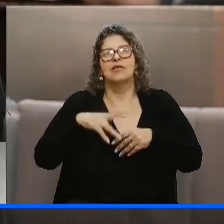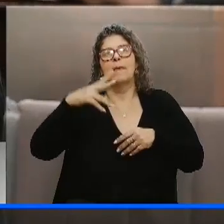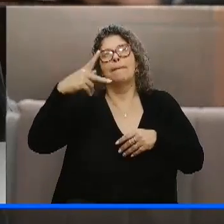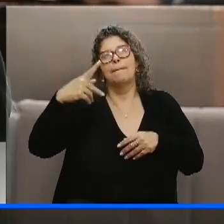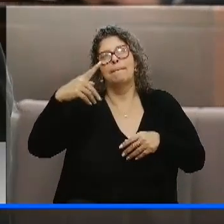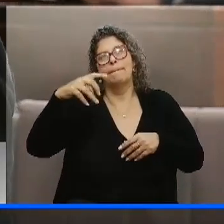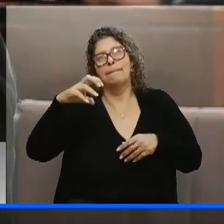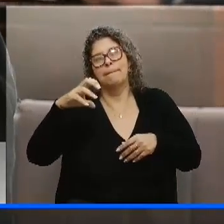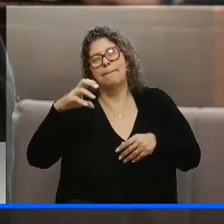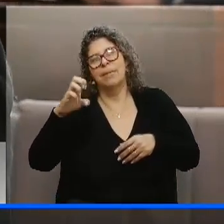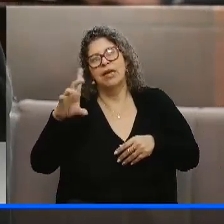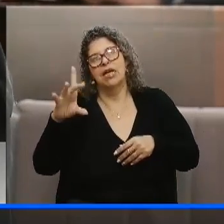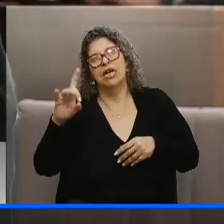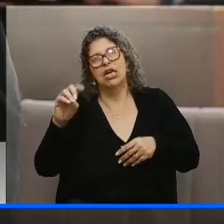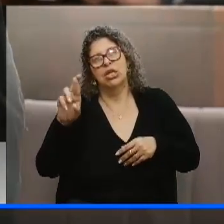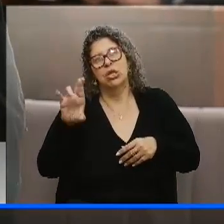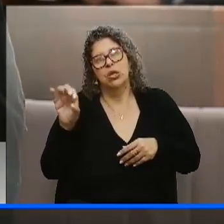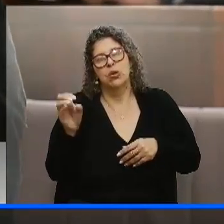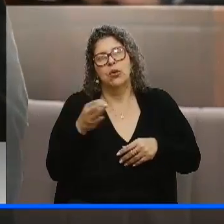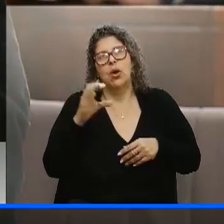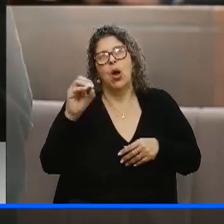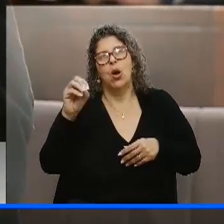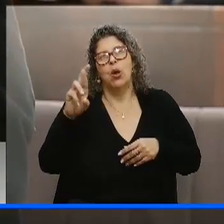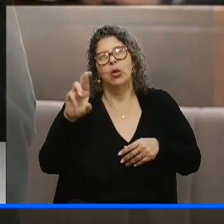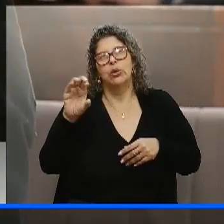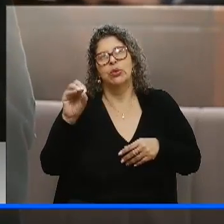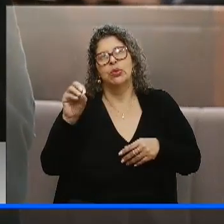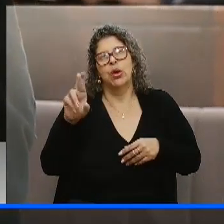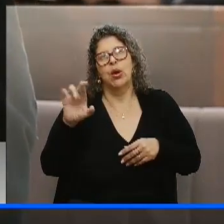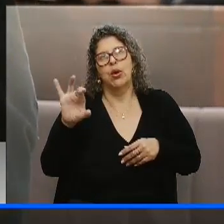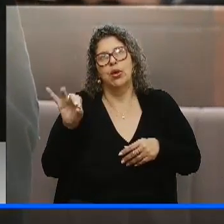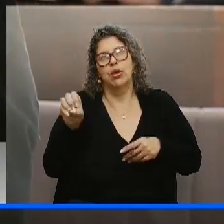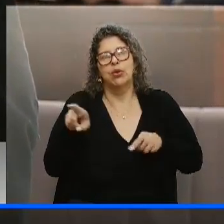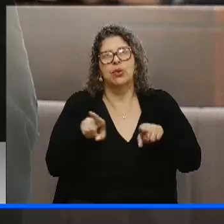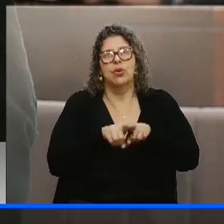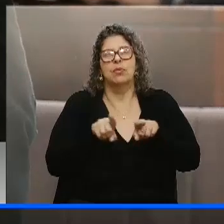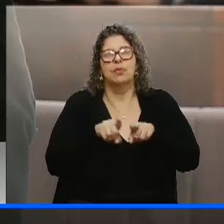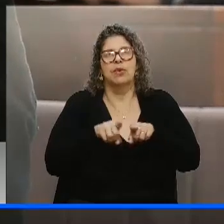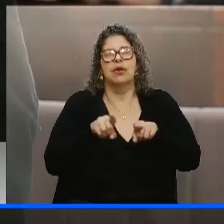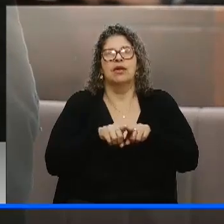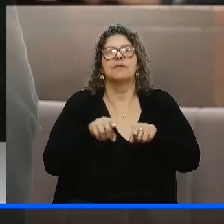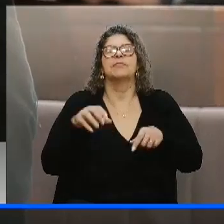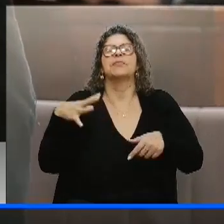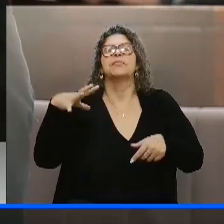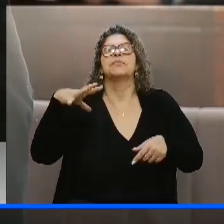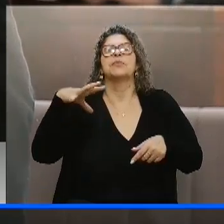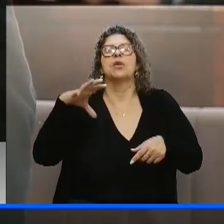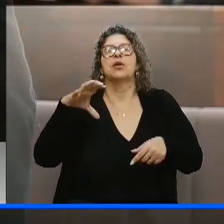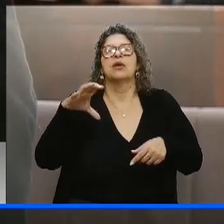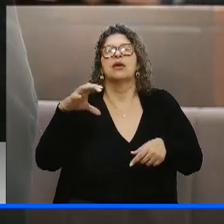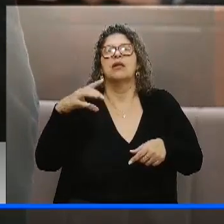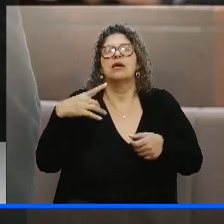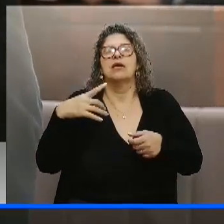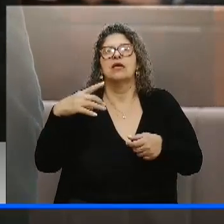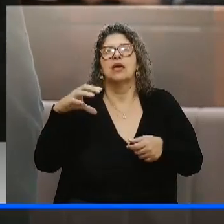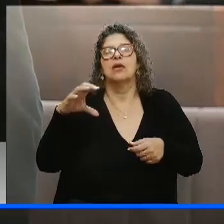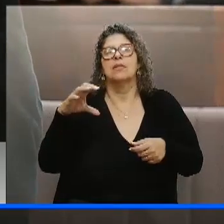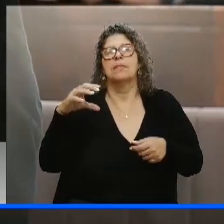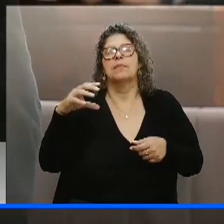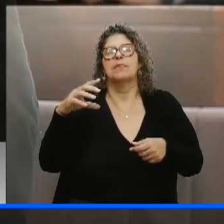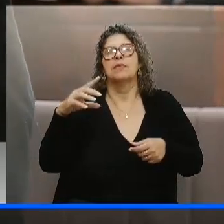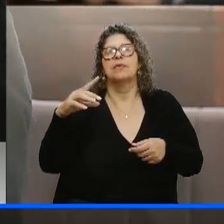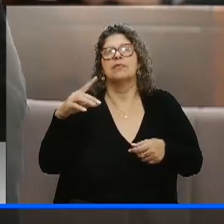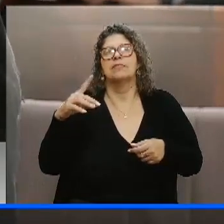senhor moacir alves saudação ao prefeito de arroio grande luiz henrique